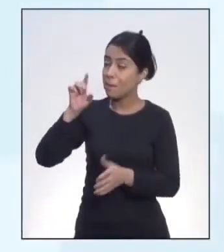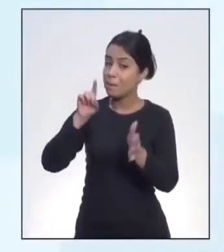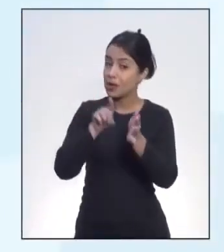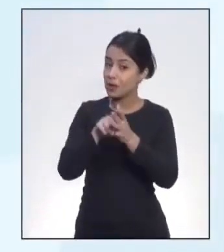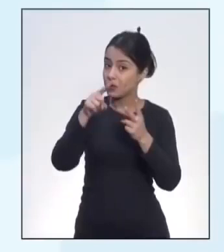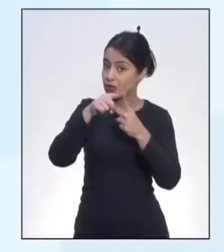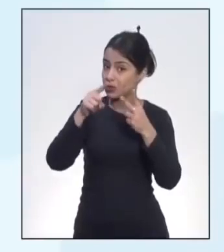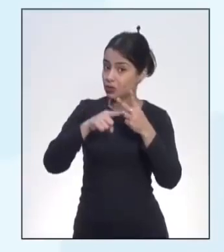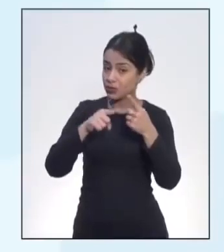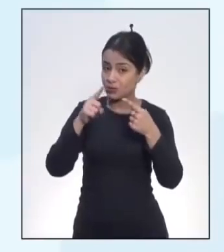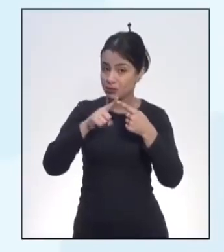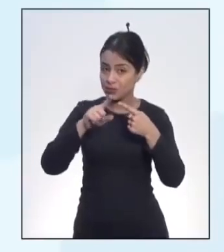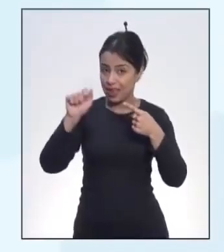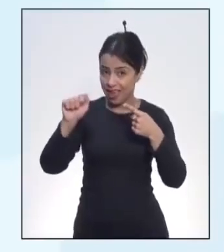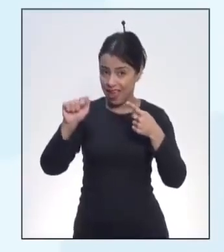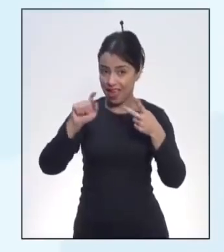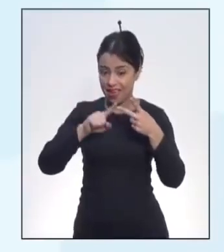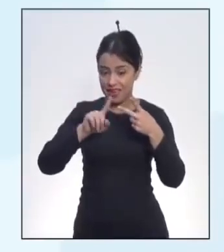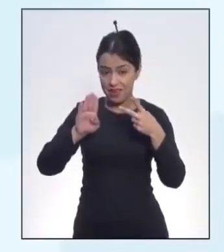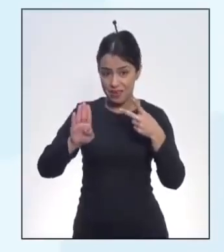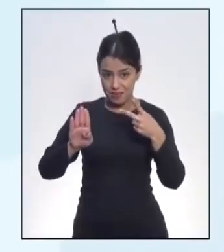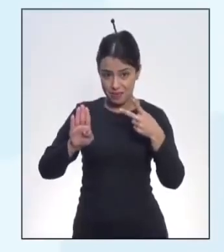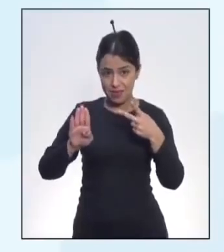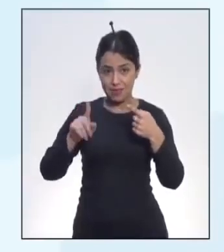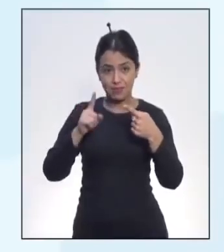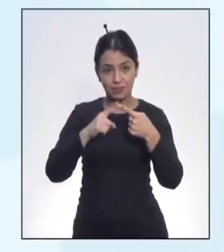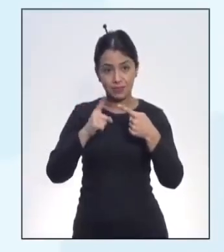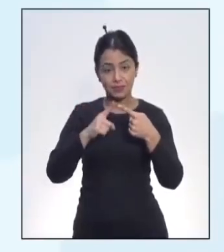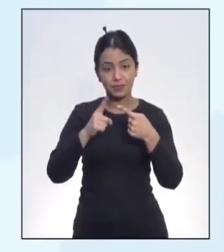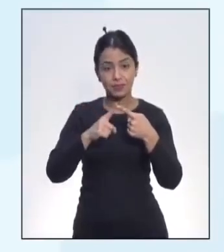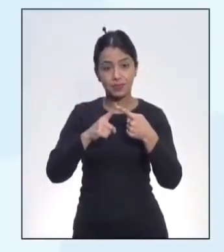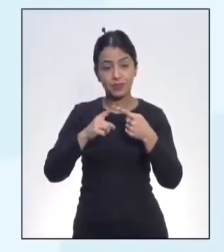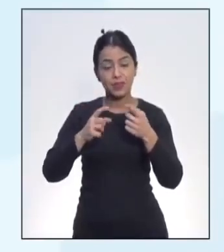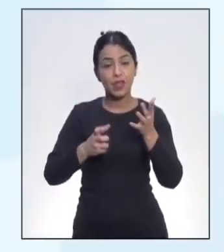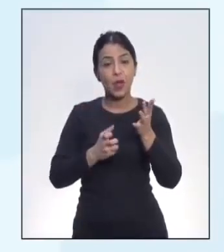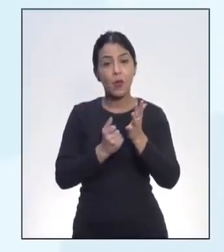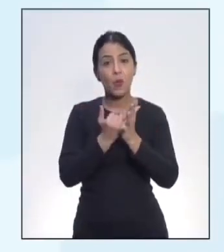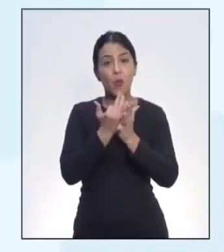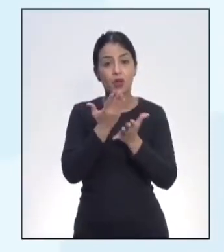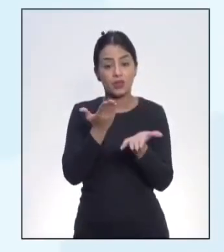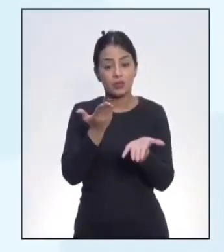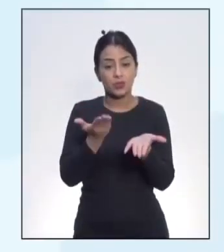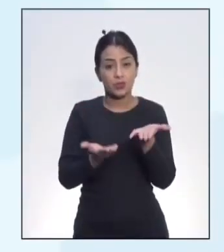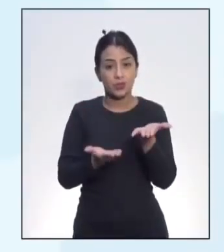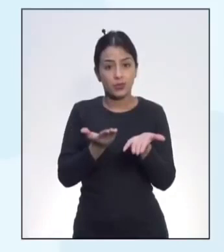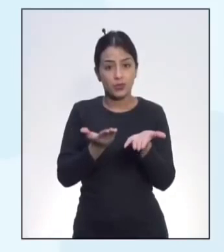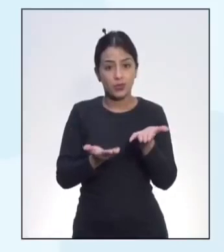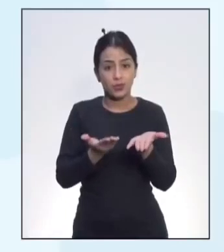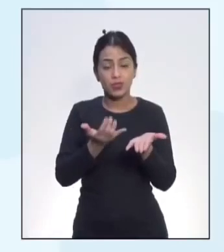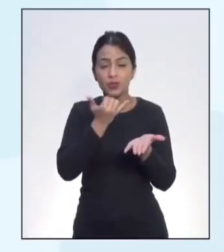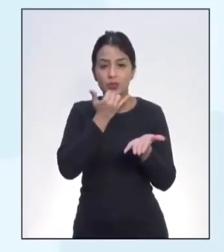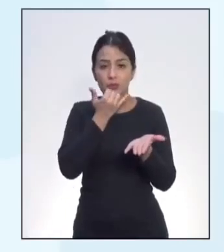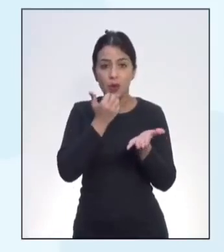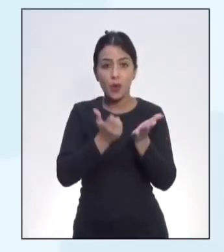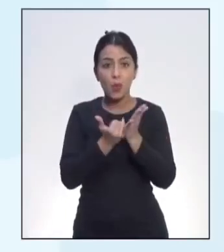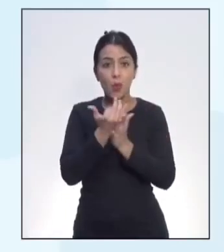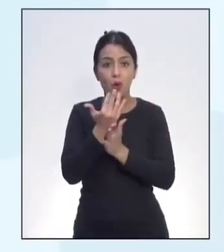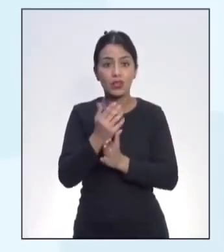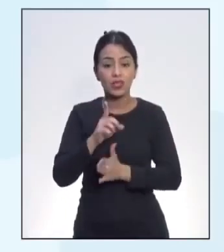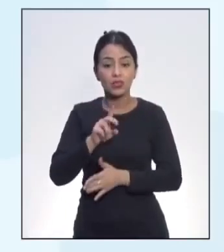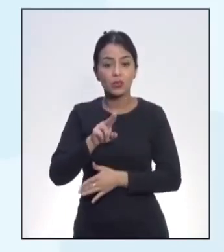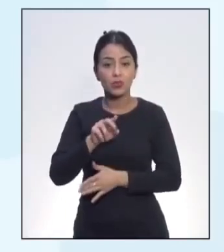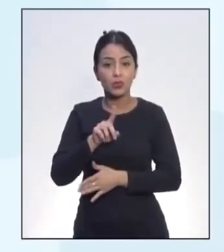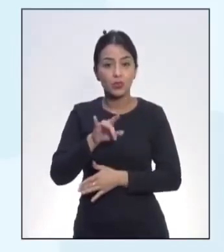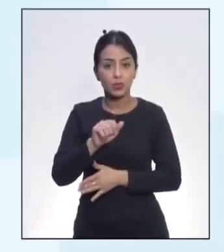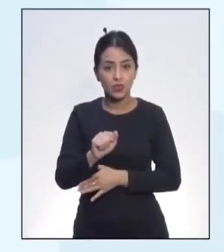Ó. Alternativa A, né? Questionamento A. Quantas dúzias de ovos um brasileiro consumiu em média,